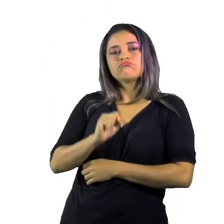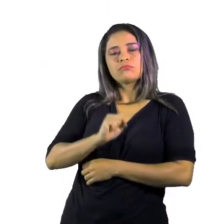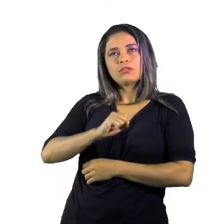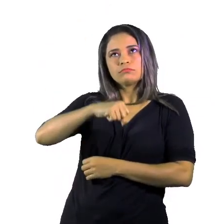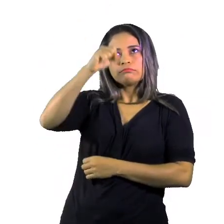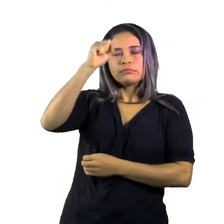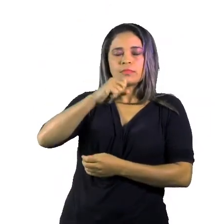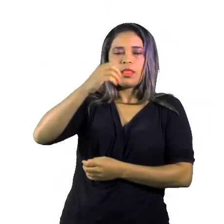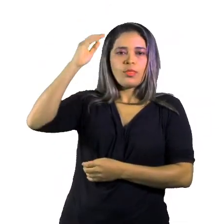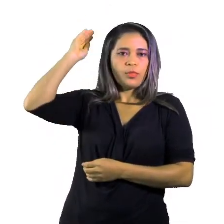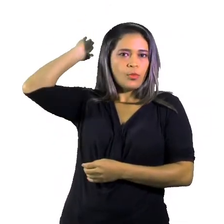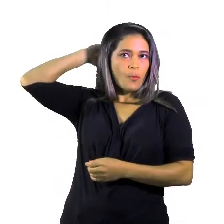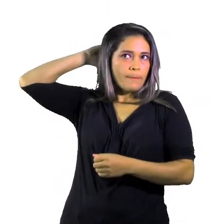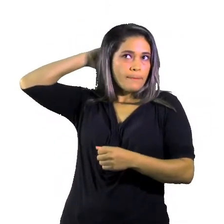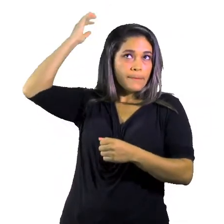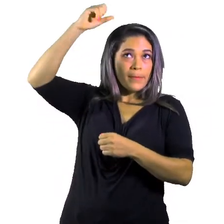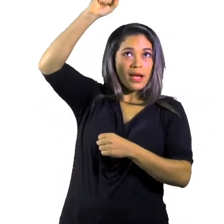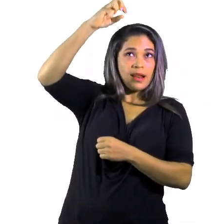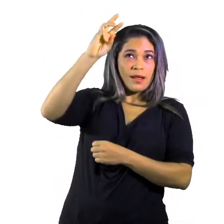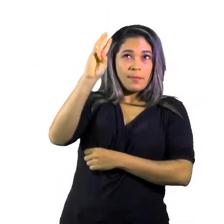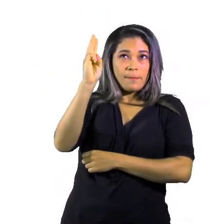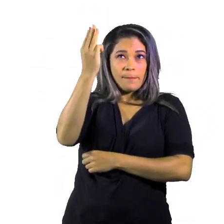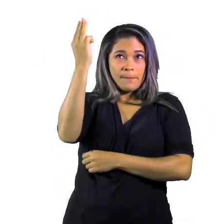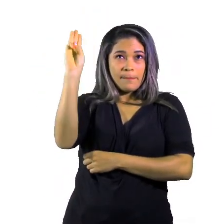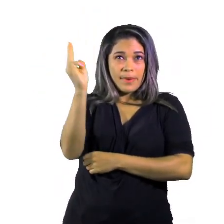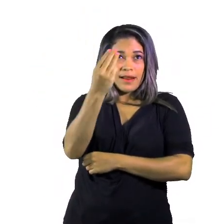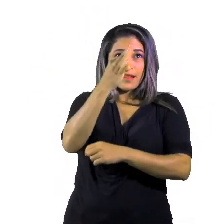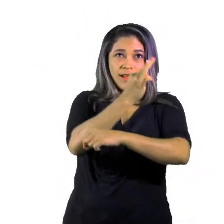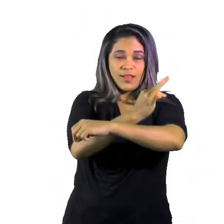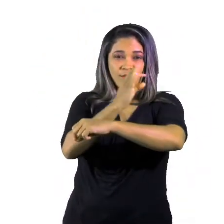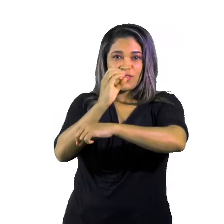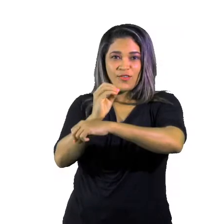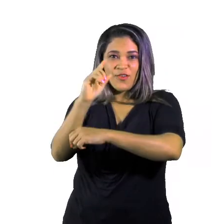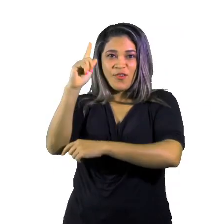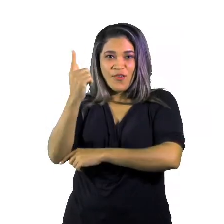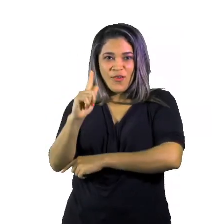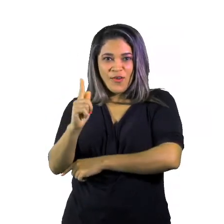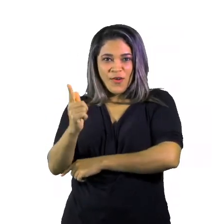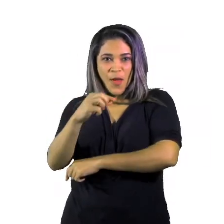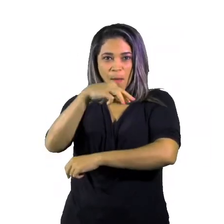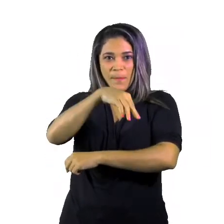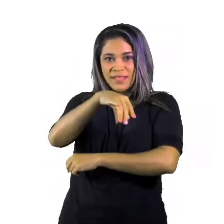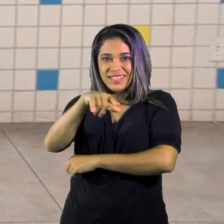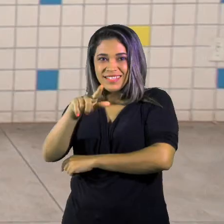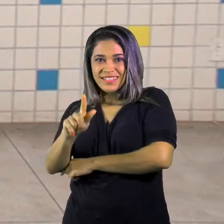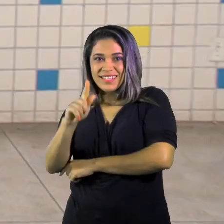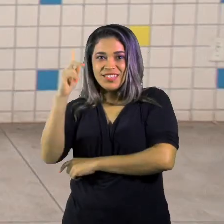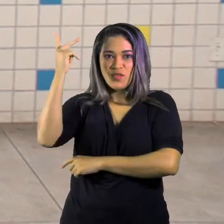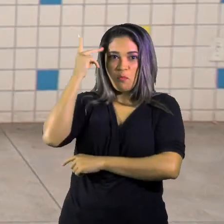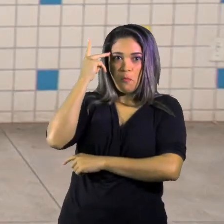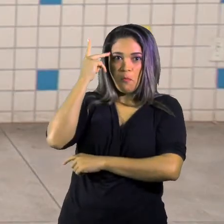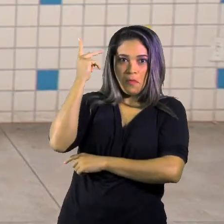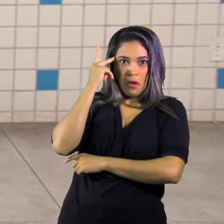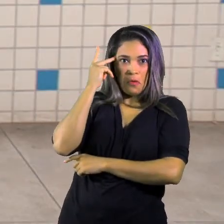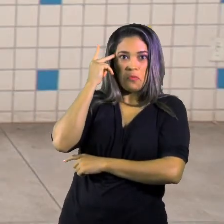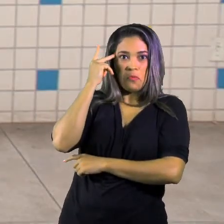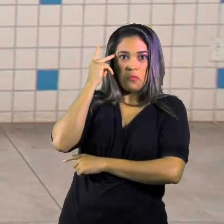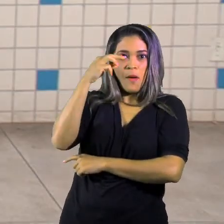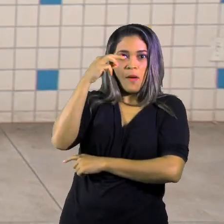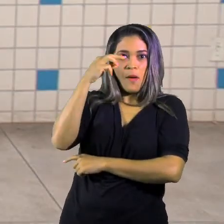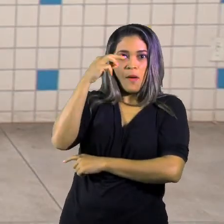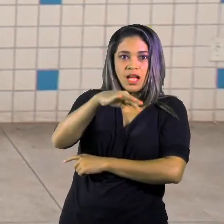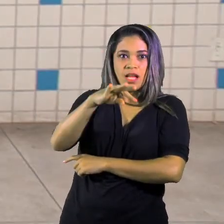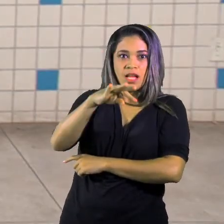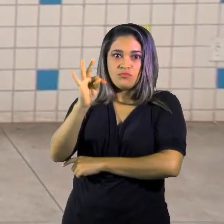estados do Pará, Maranhão, Tocantins, Goiás, Minas Gerais, São Paulo, Mato Grosso